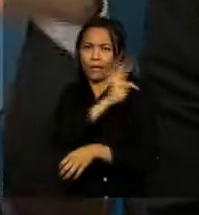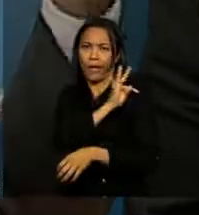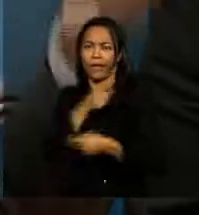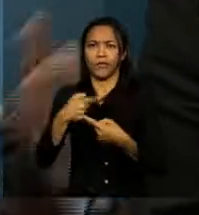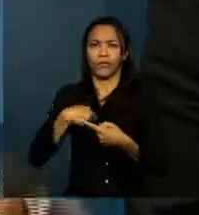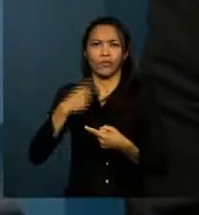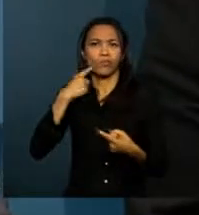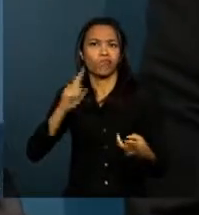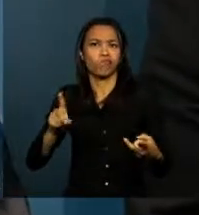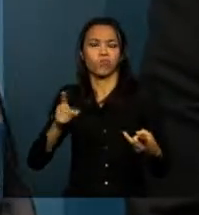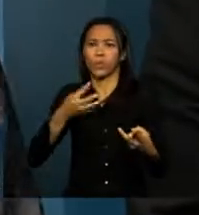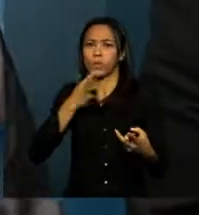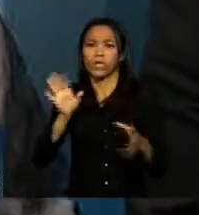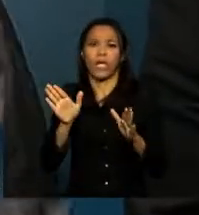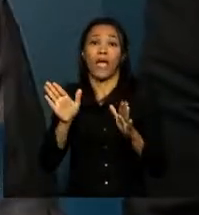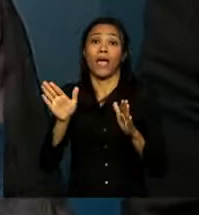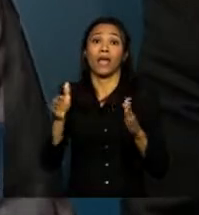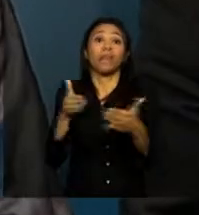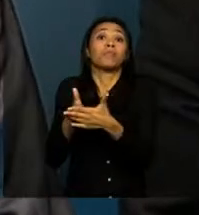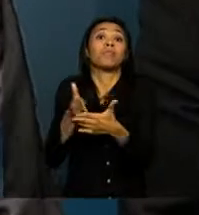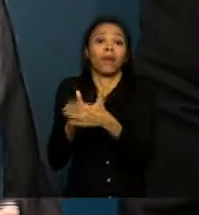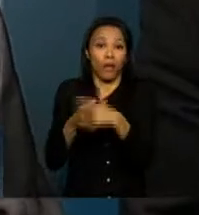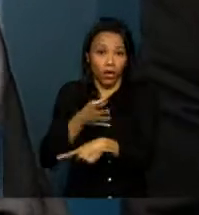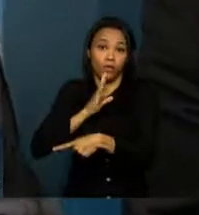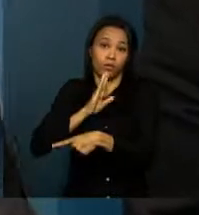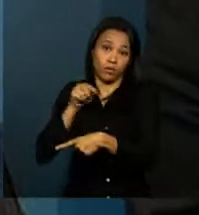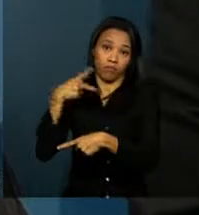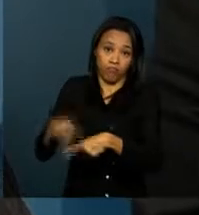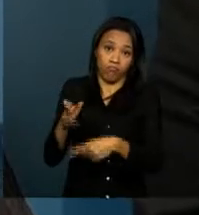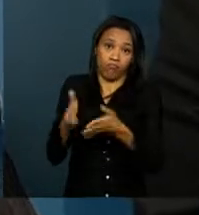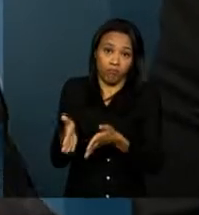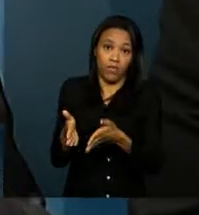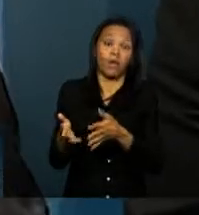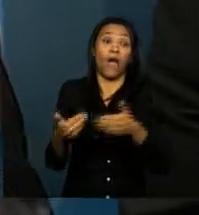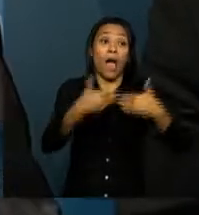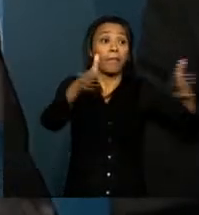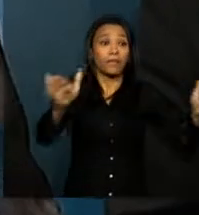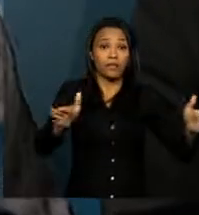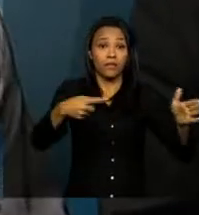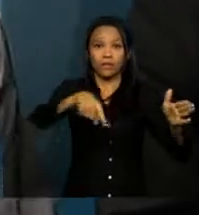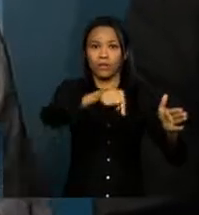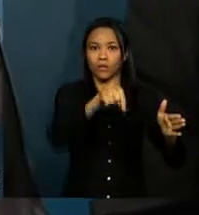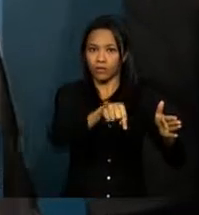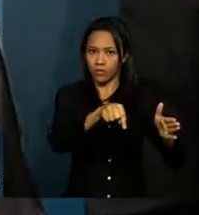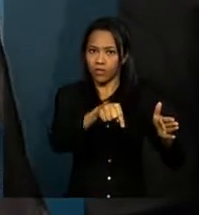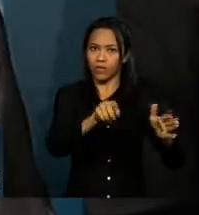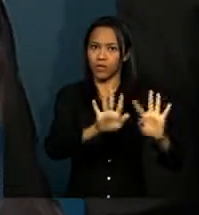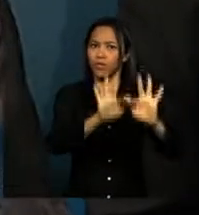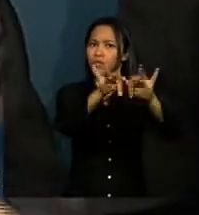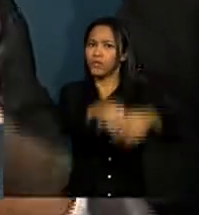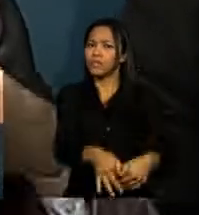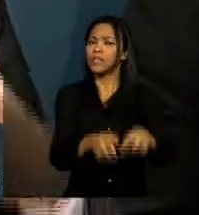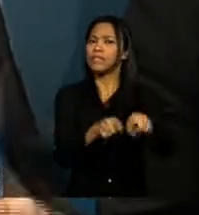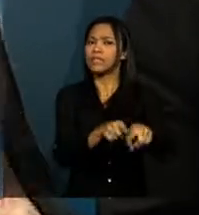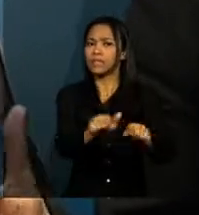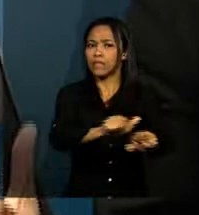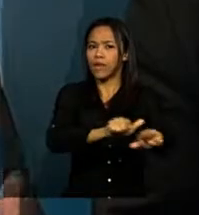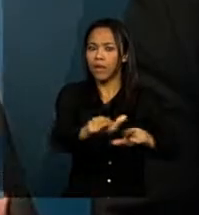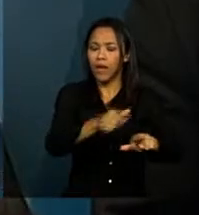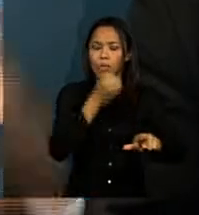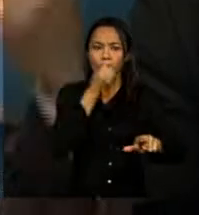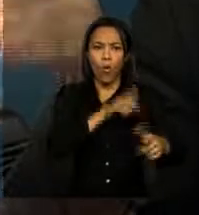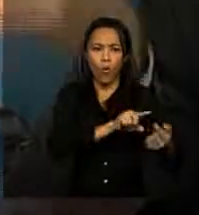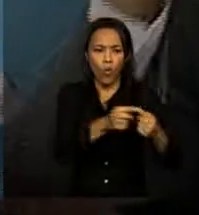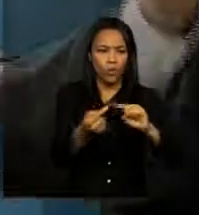experiências práticas que evidentemente as pessoas têm são traduzidas, também você cria no resultado final uma sinergia